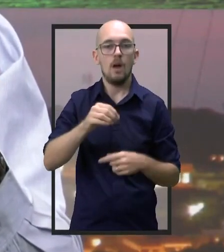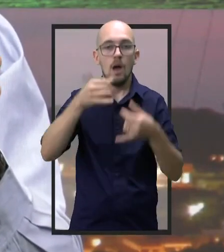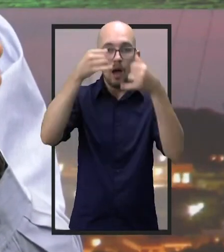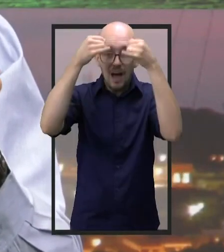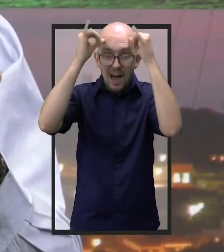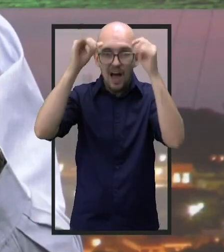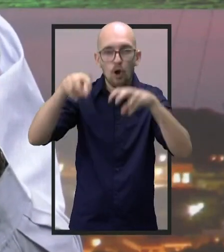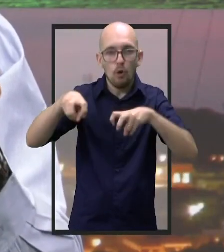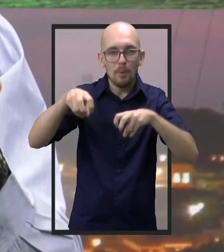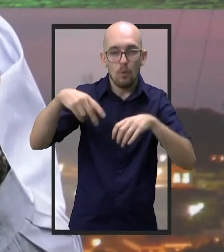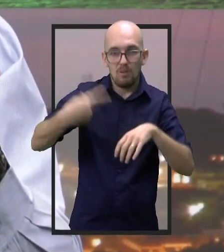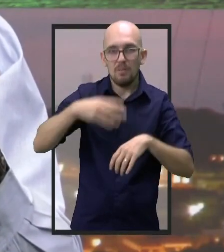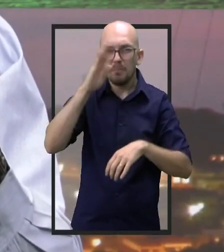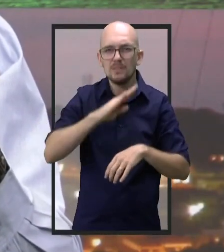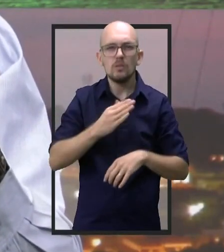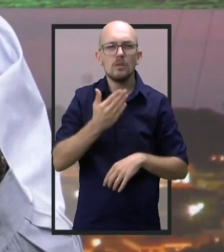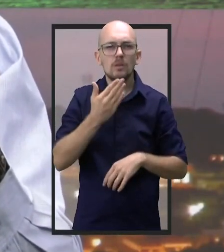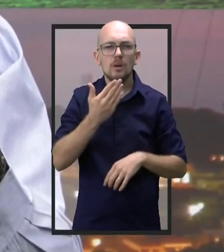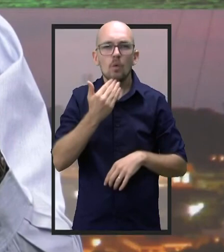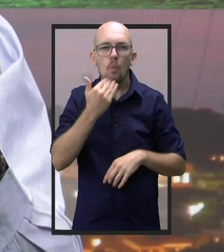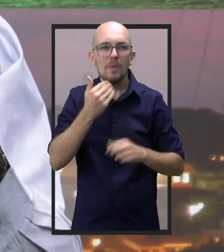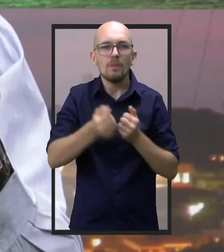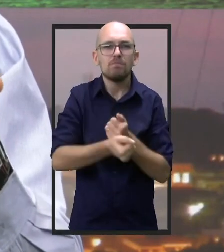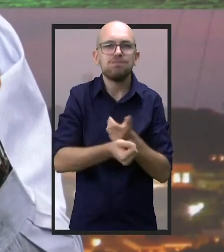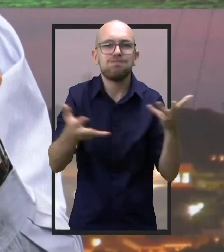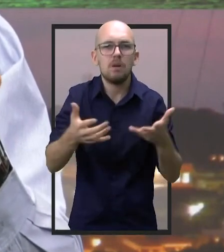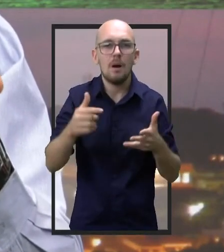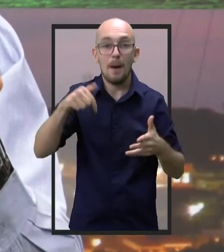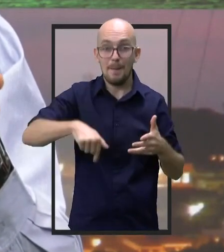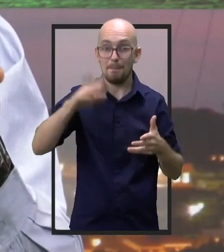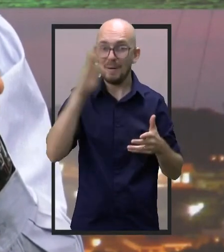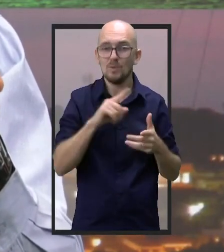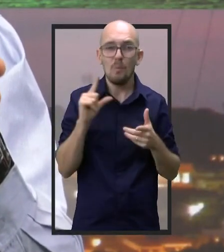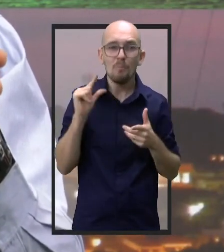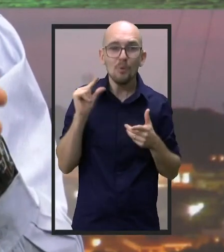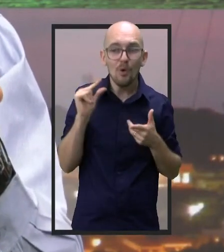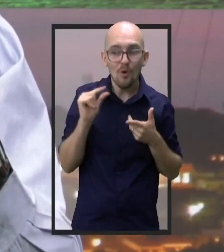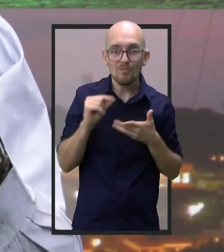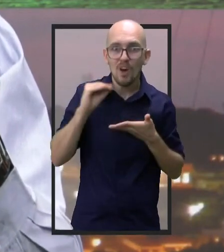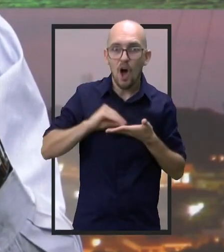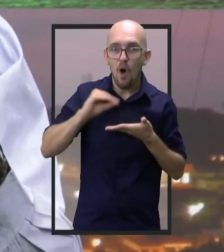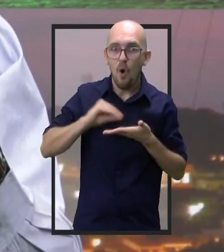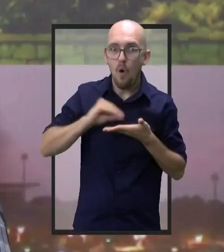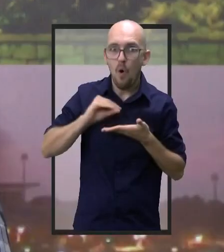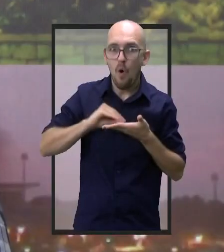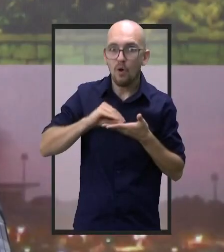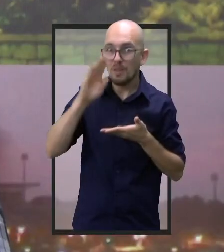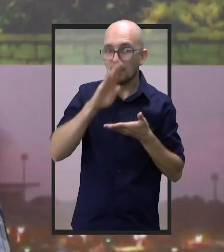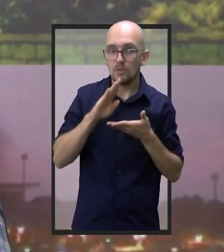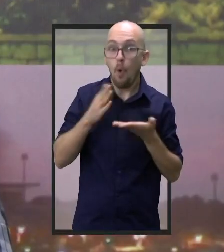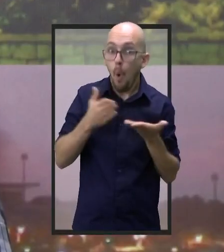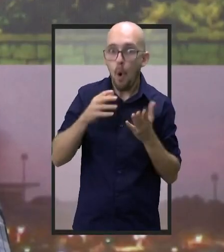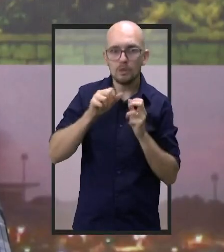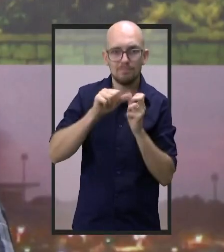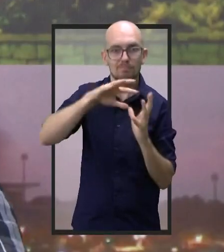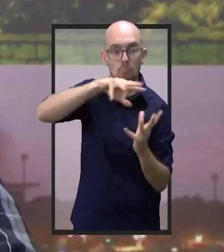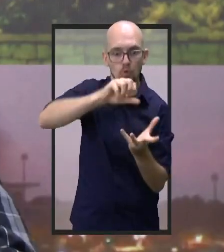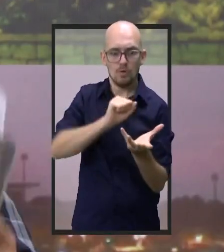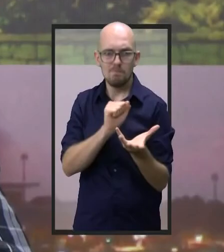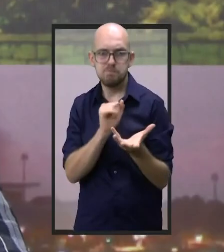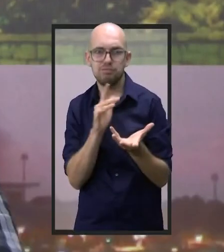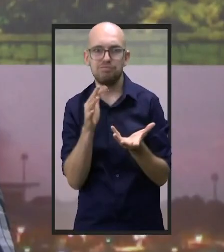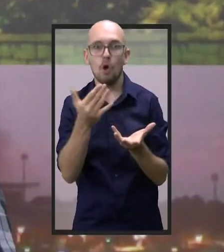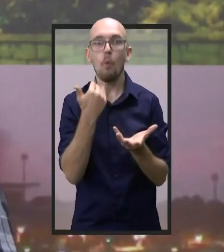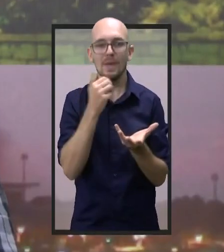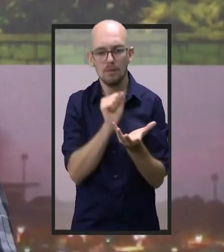mal alimentava essa nação. Hoje, nós abastecemos o planeta. O Brasil é um celeiro de alimentos, né, nesse